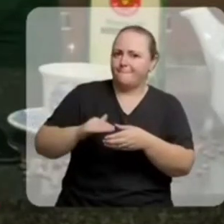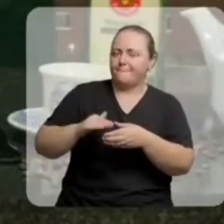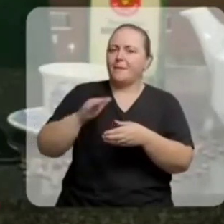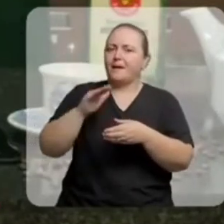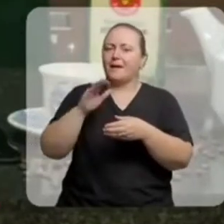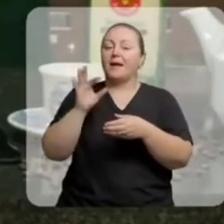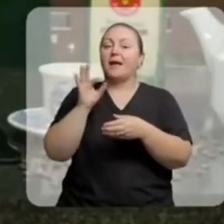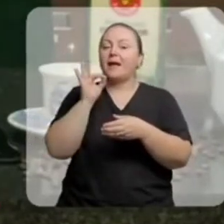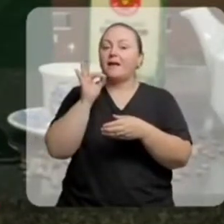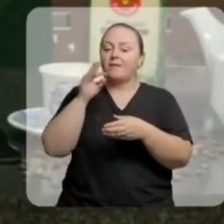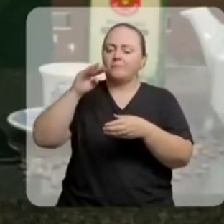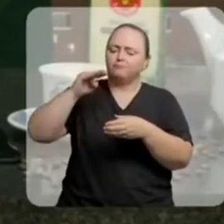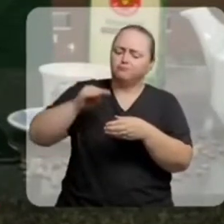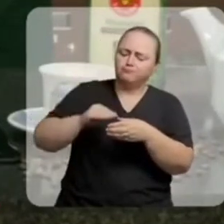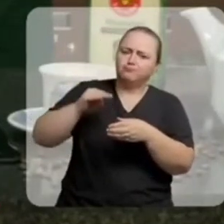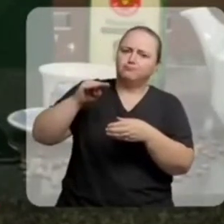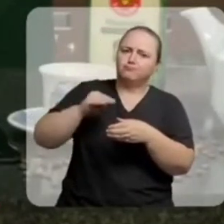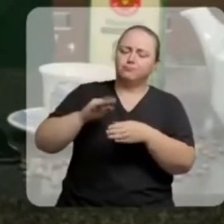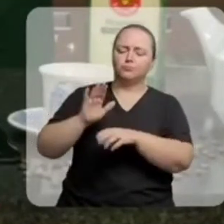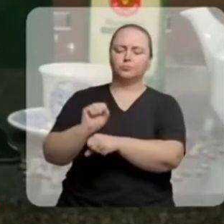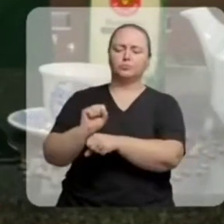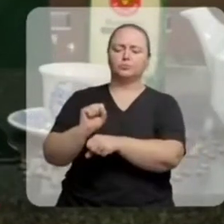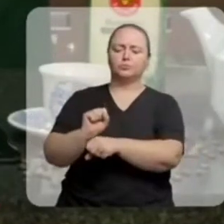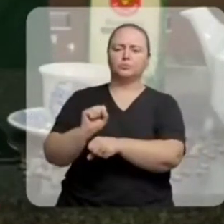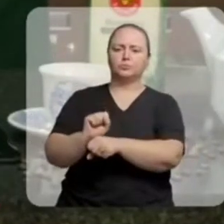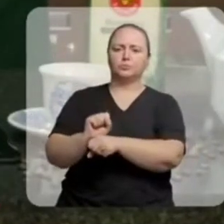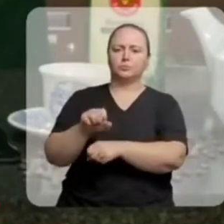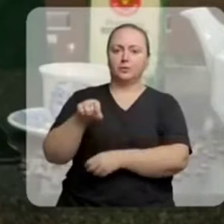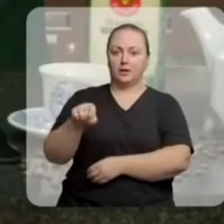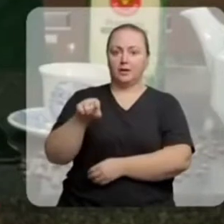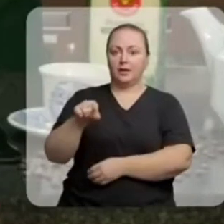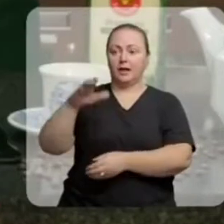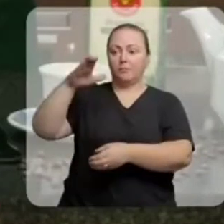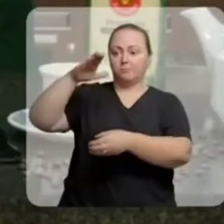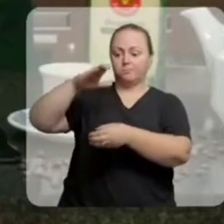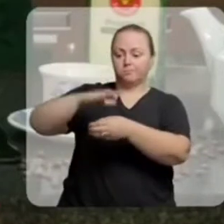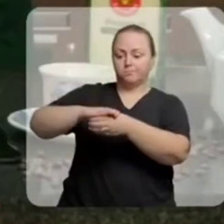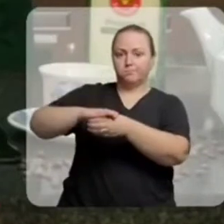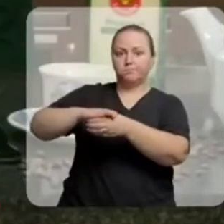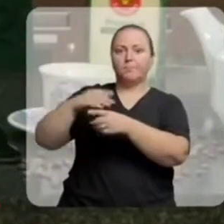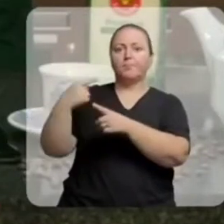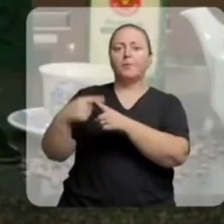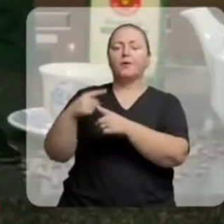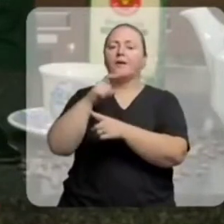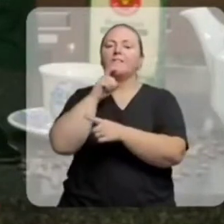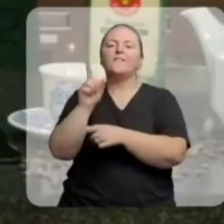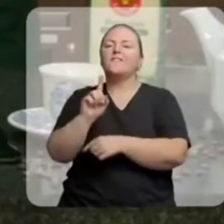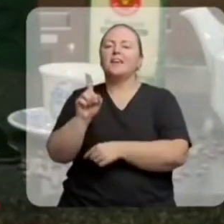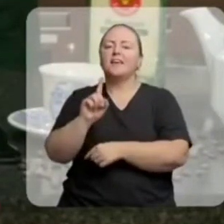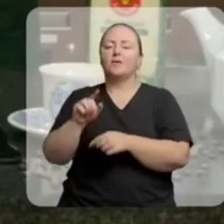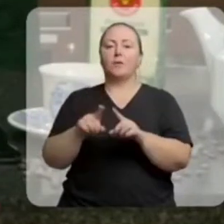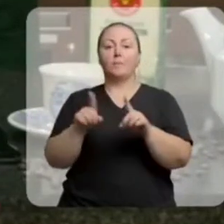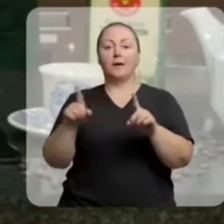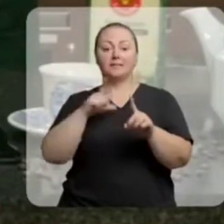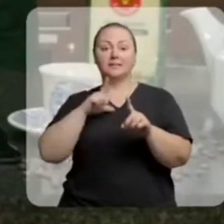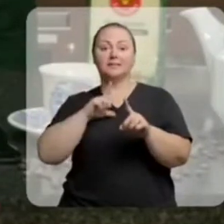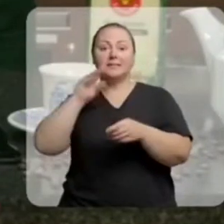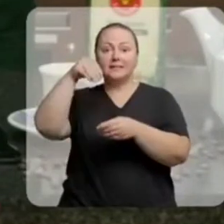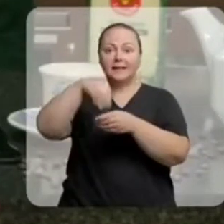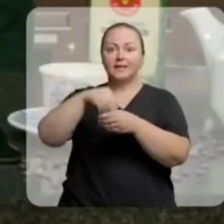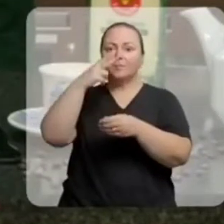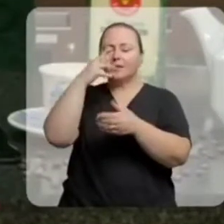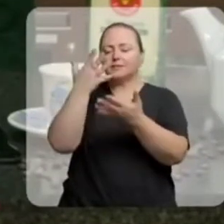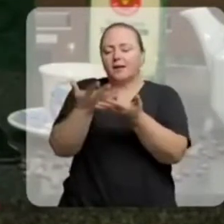café. Aqui a gente vai deixar alguns minutinhos, eu vou tampar só para não esfriar. E como vocês viram, tem a peneirinha que ele